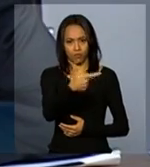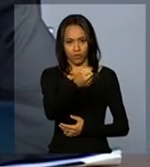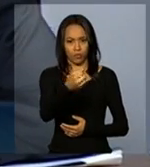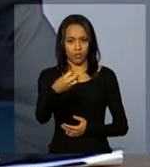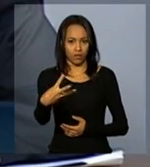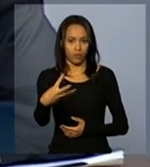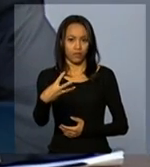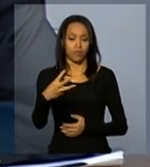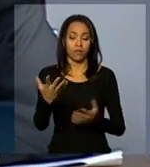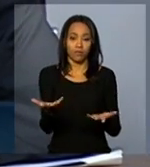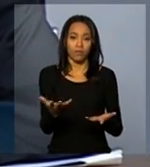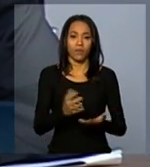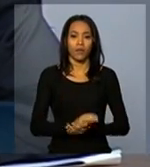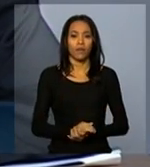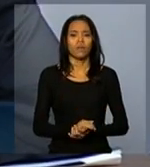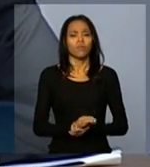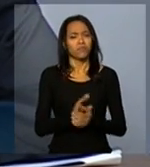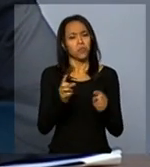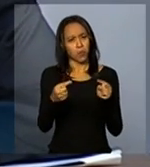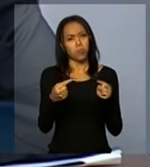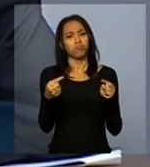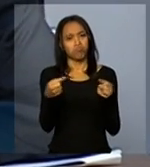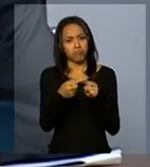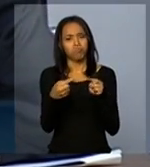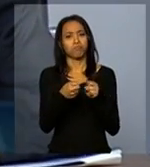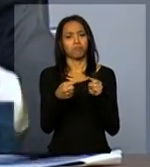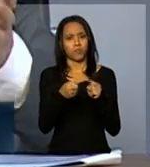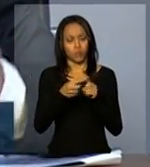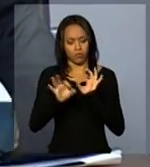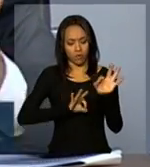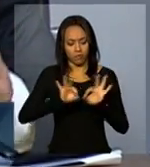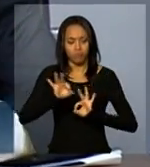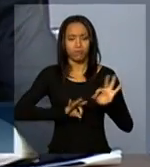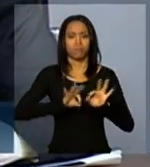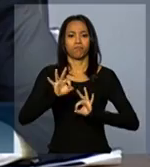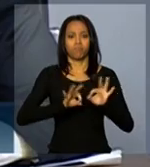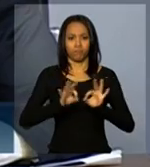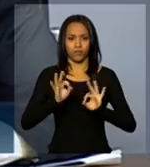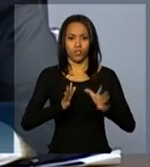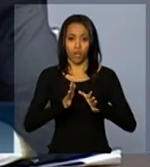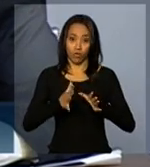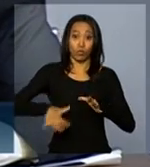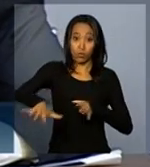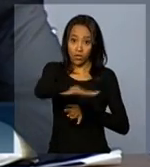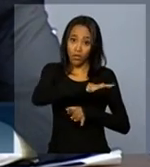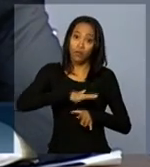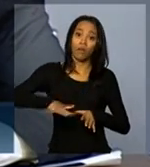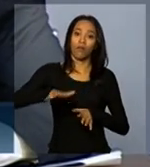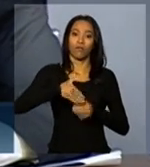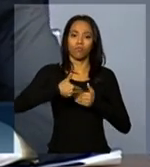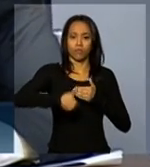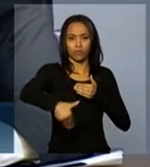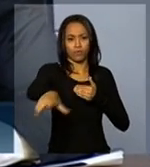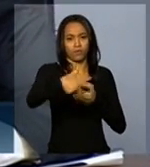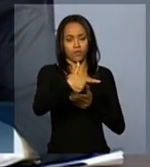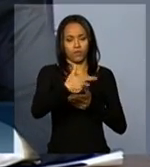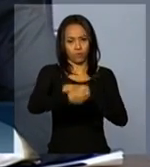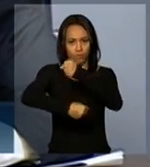2013. Né. Então, ficou dentro das expectativas, no geral, no cômputo geral do ano,